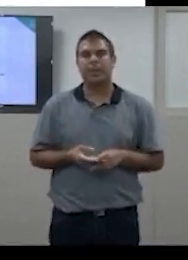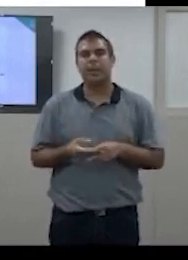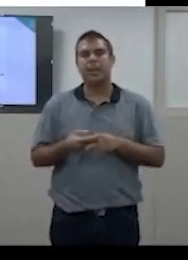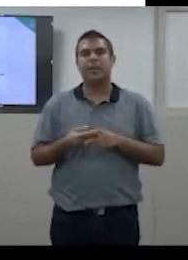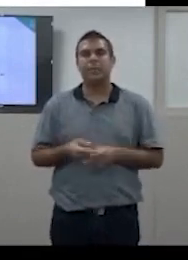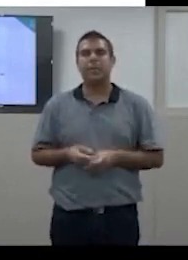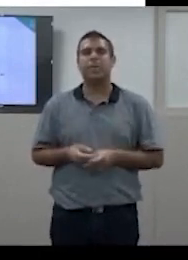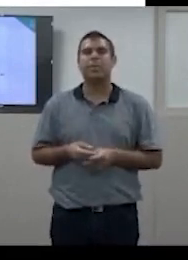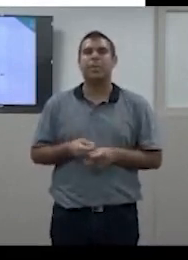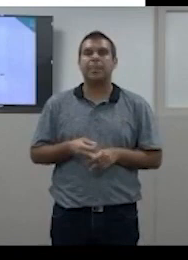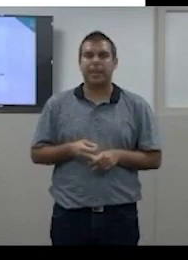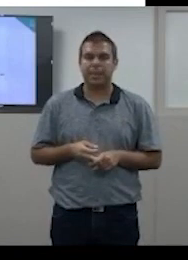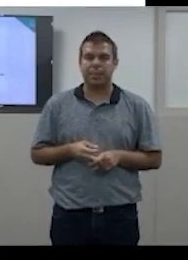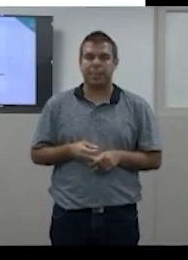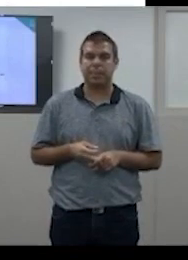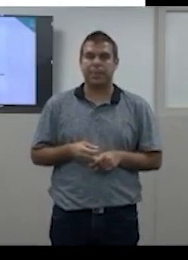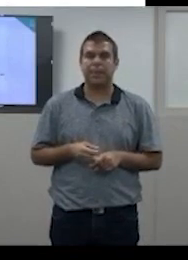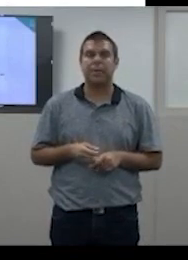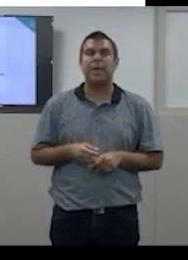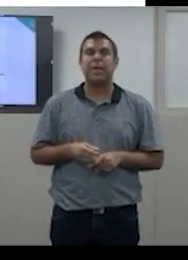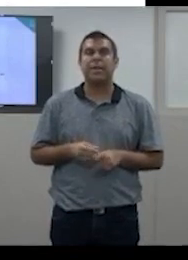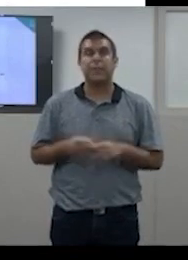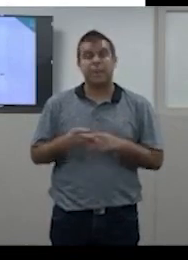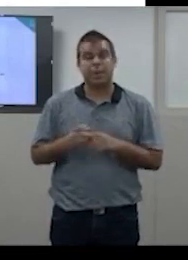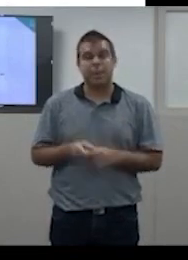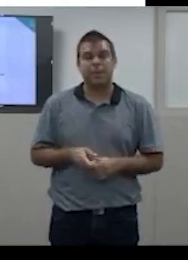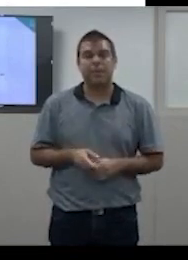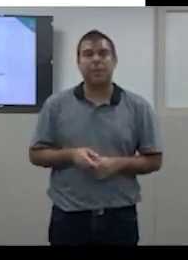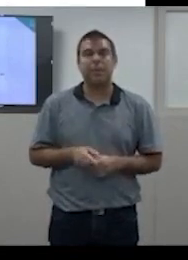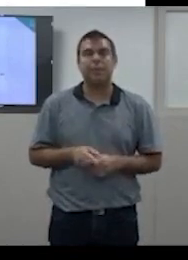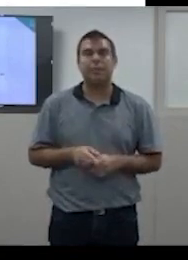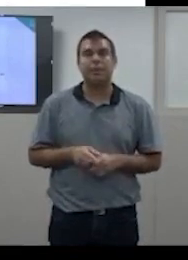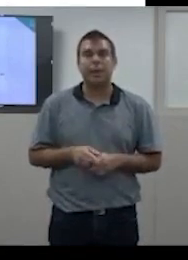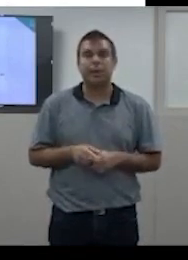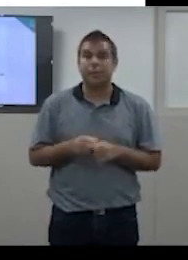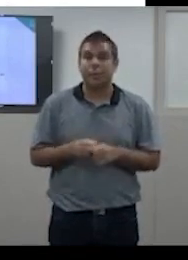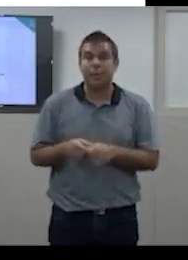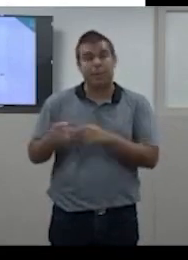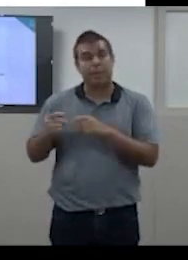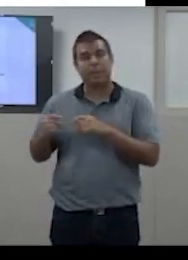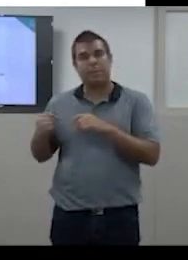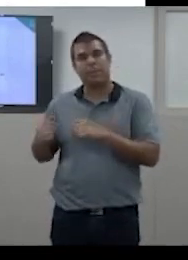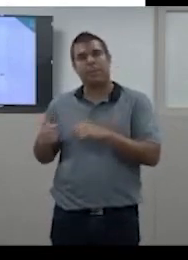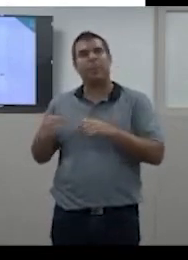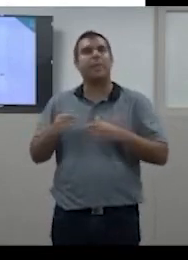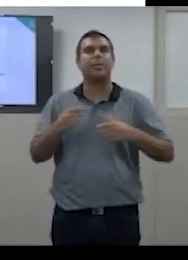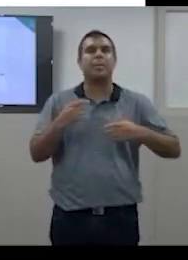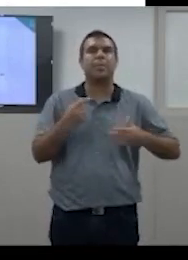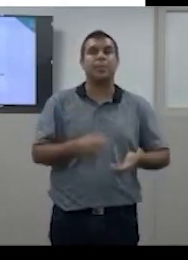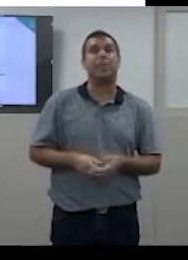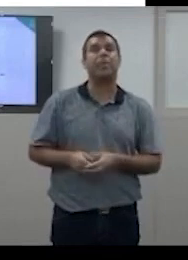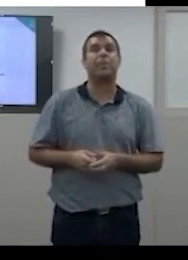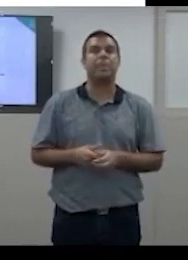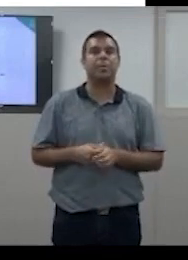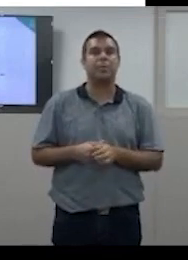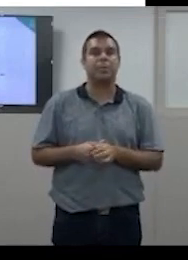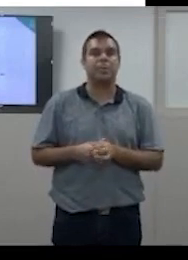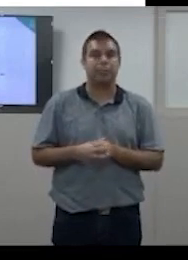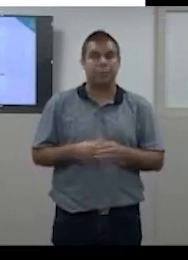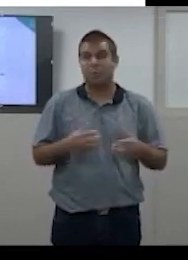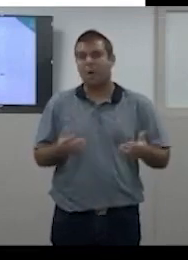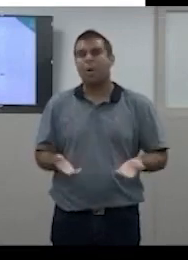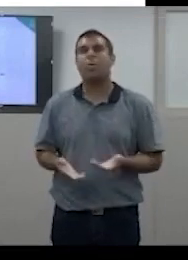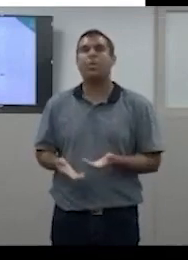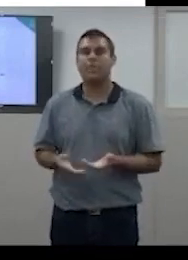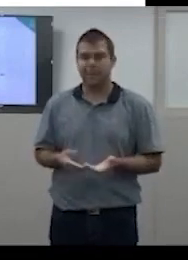estado da matéria que ele é denominado como plasma, certo? Então assim, e é o mais abundante do universo. Por quê? Porque todas as estrelas têm uma composição extremamente